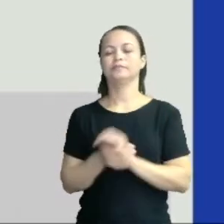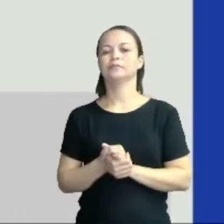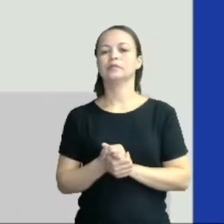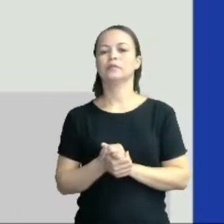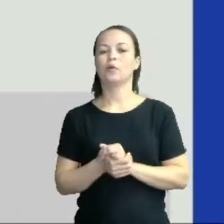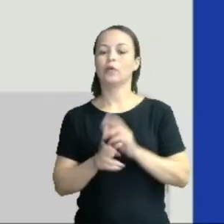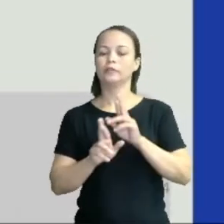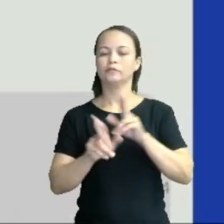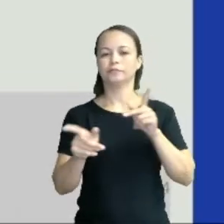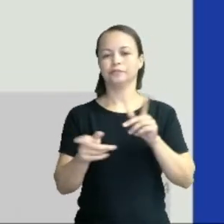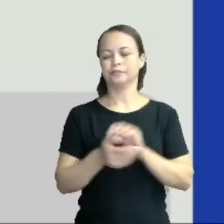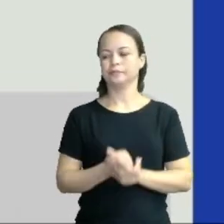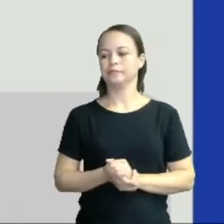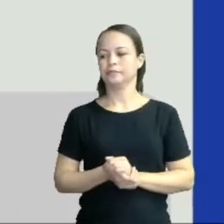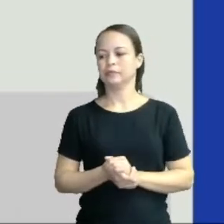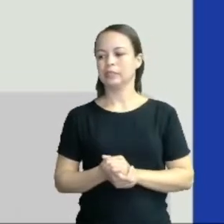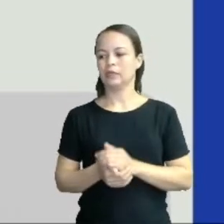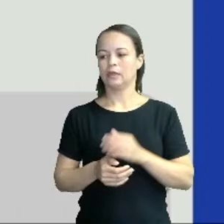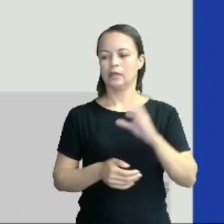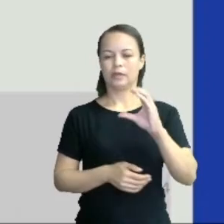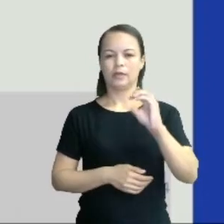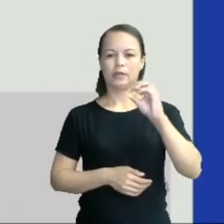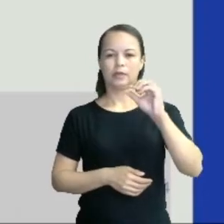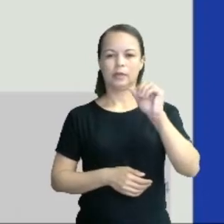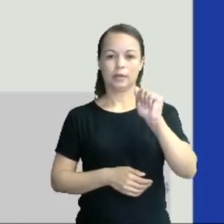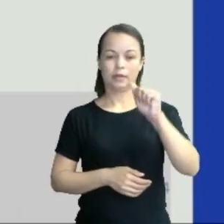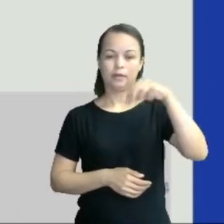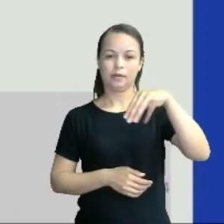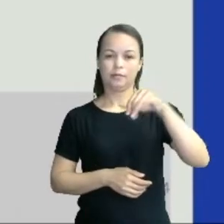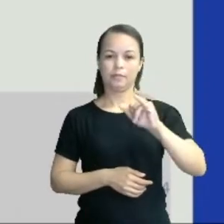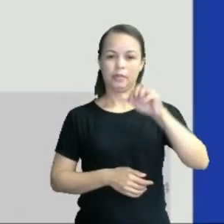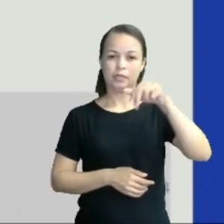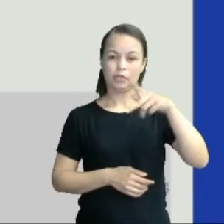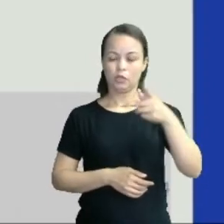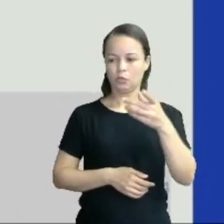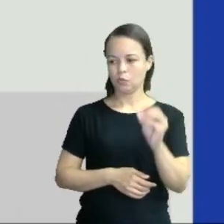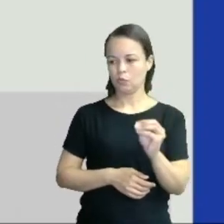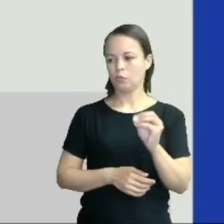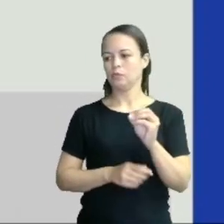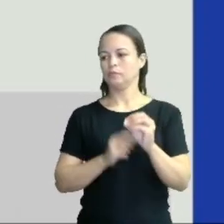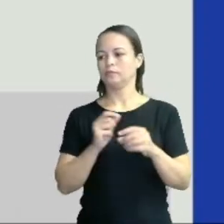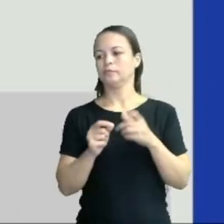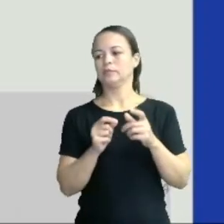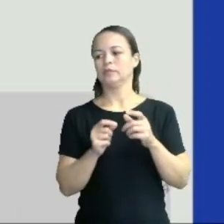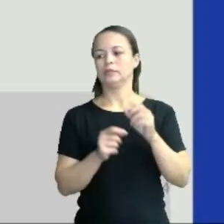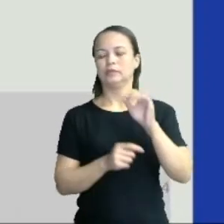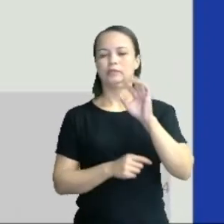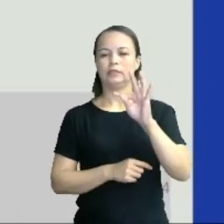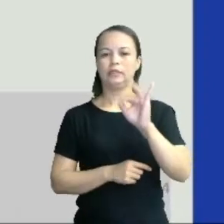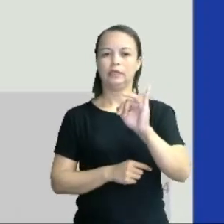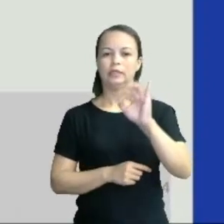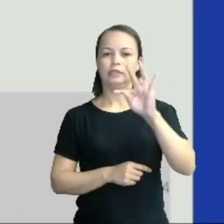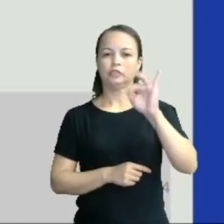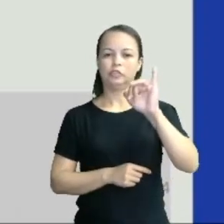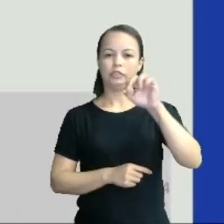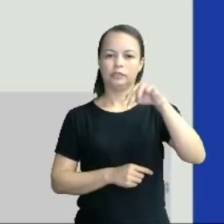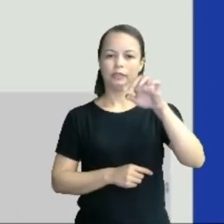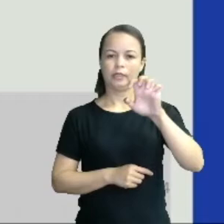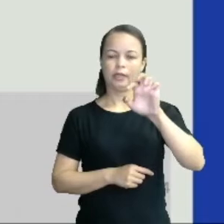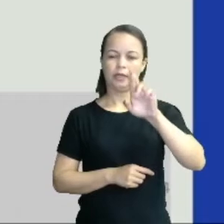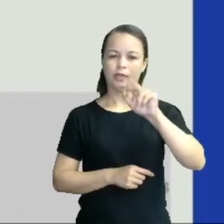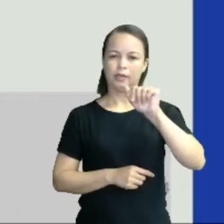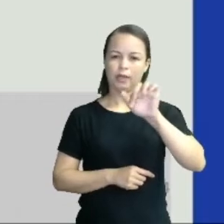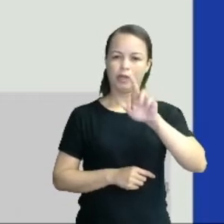distintos. Caminho, quer dizer itinerário, e caminho do verbo caminhar.